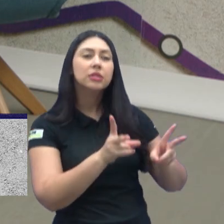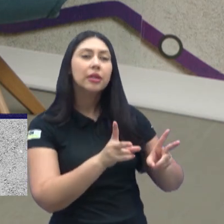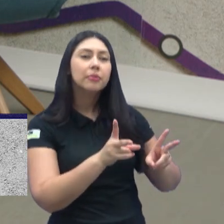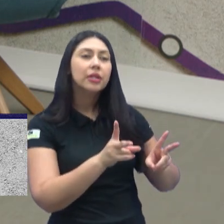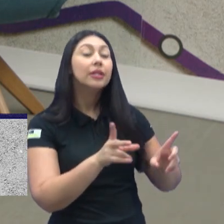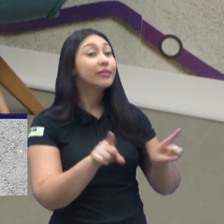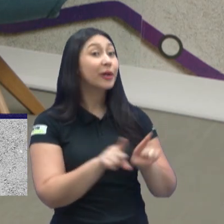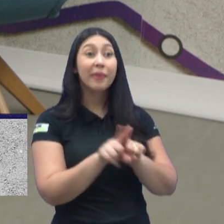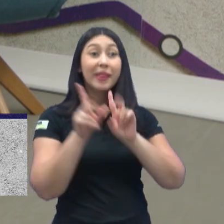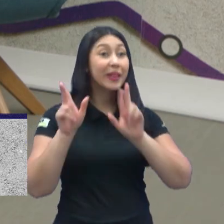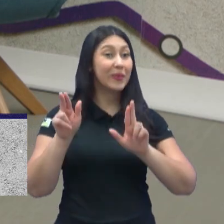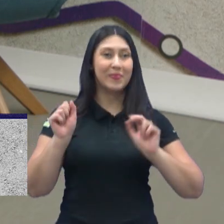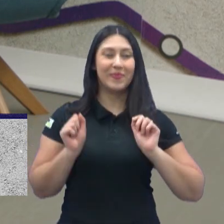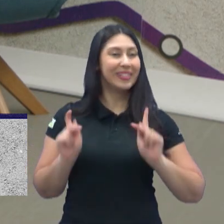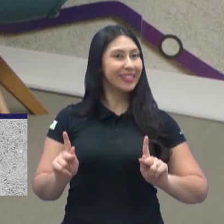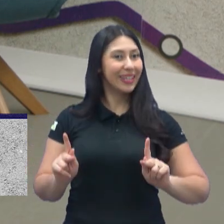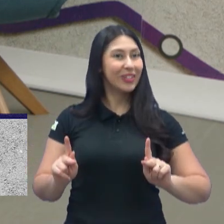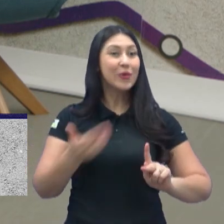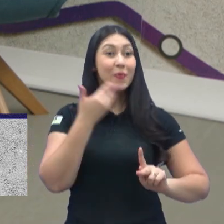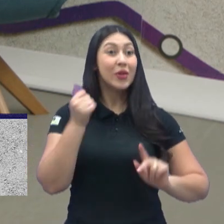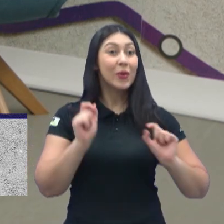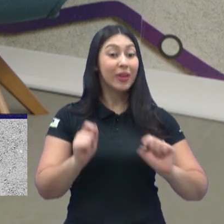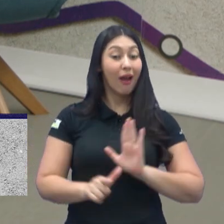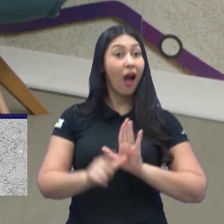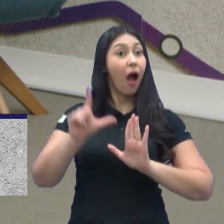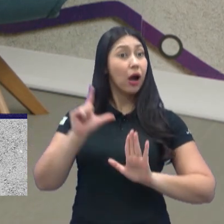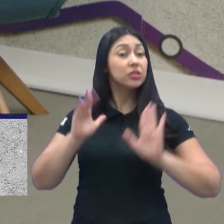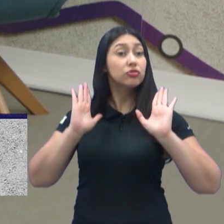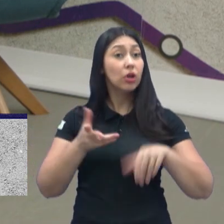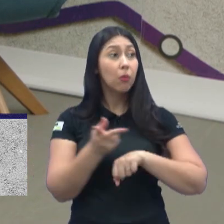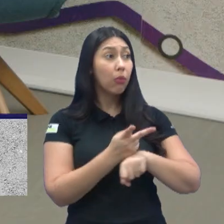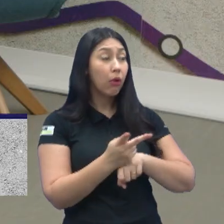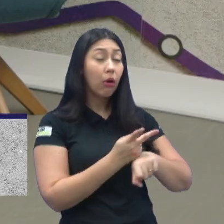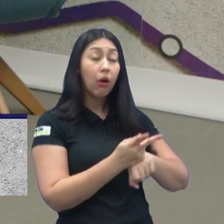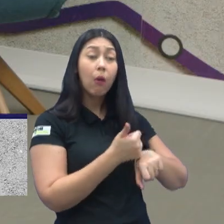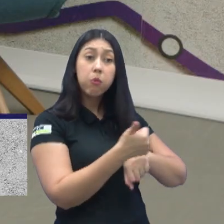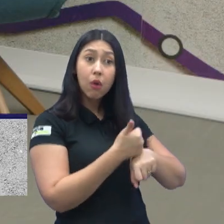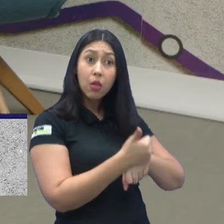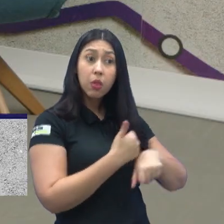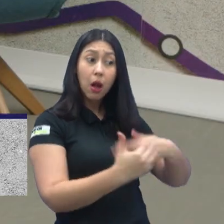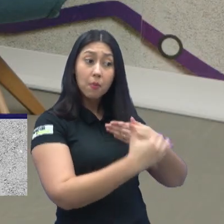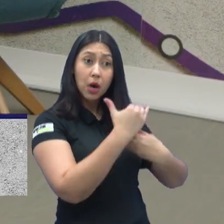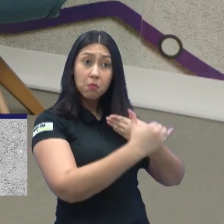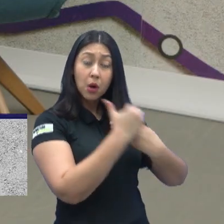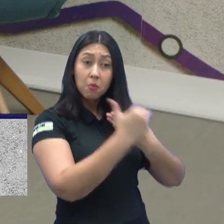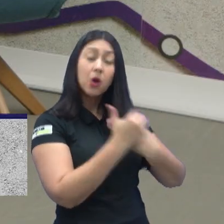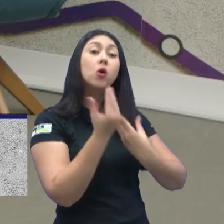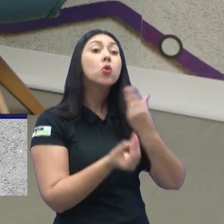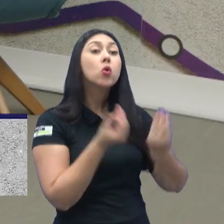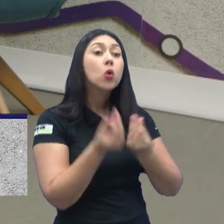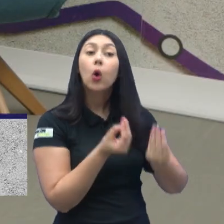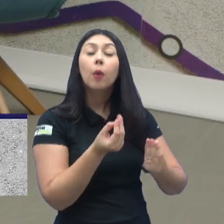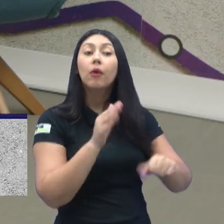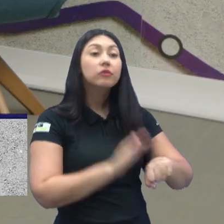também, acho que é legal, antes que aconteça alguma coisa, procurar um profissional e se orientar, né, para saber que caminho tomar,